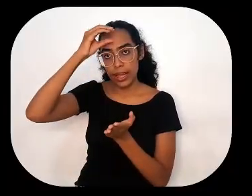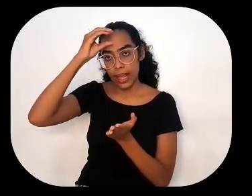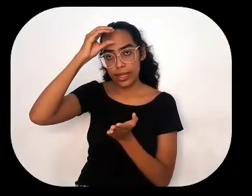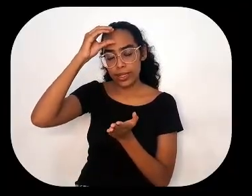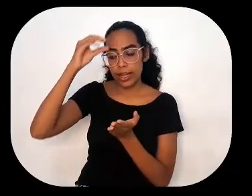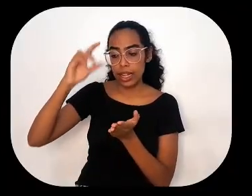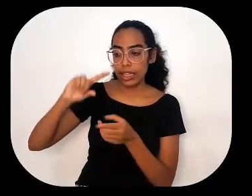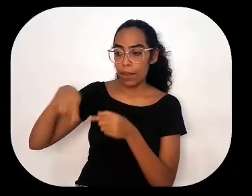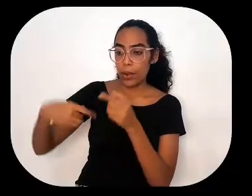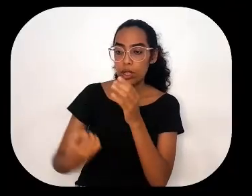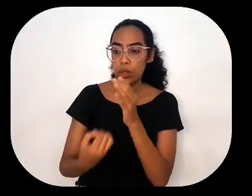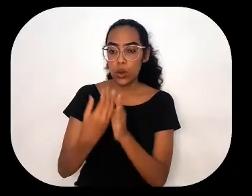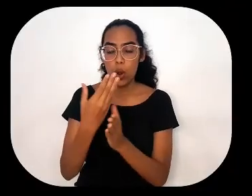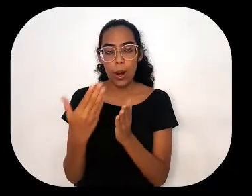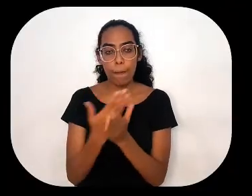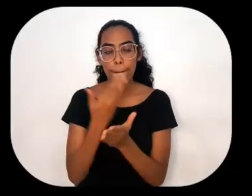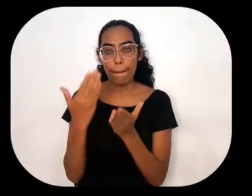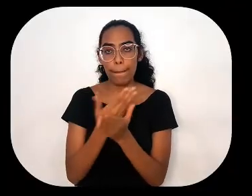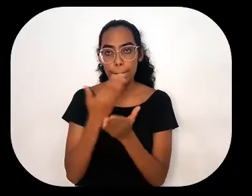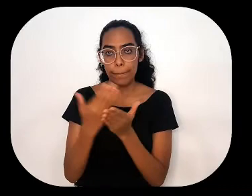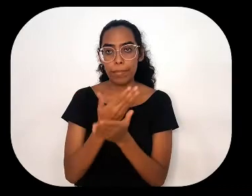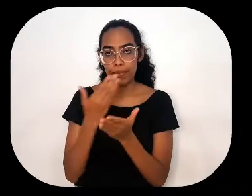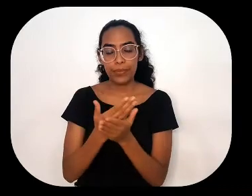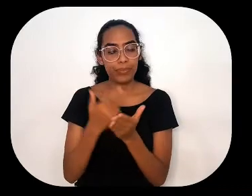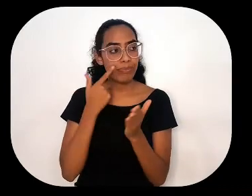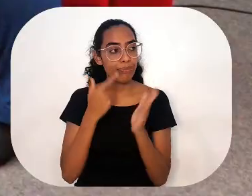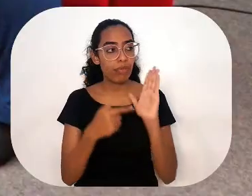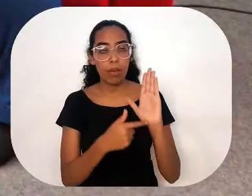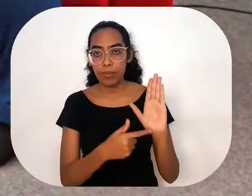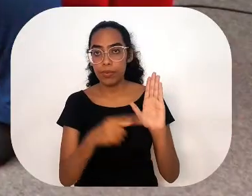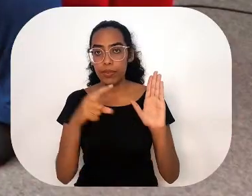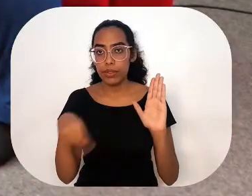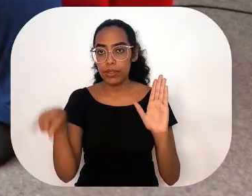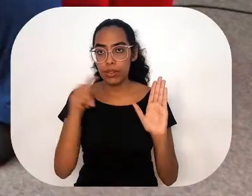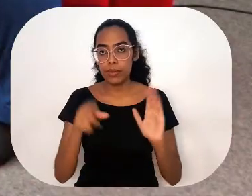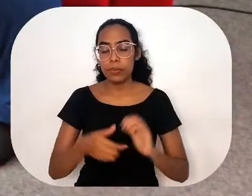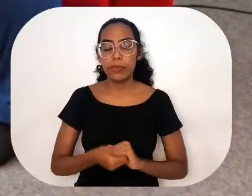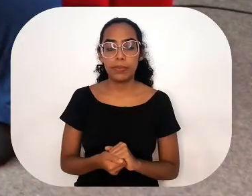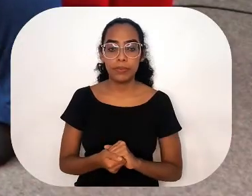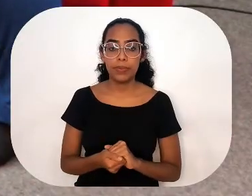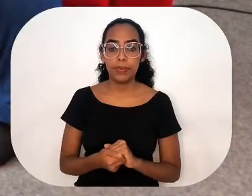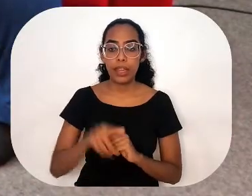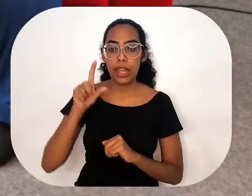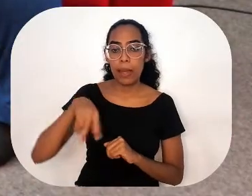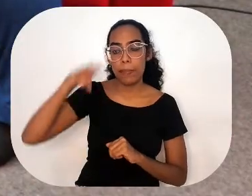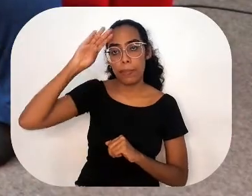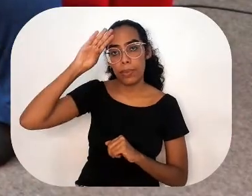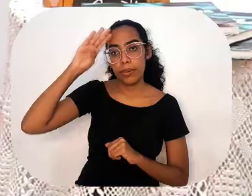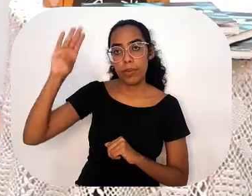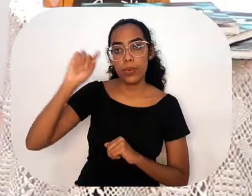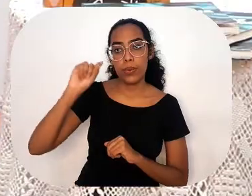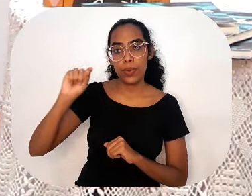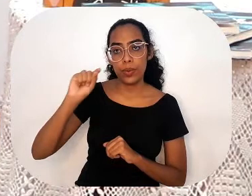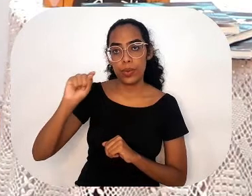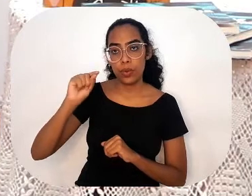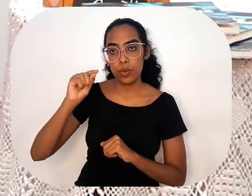que é o que vocês estão vendo geografia literária e Raquel de Queiroz Ah eu acho que o objetivo principal da tese ou desse